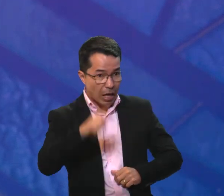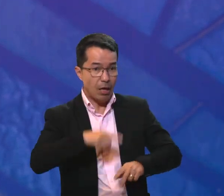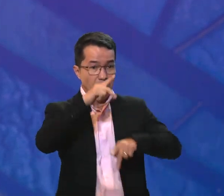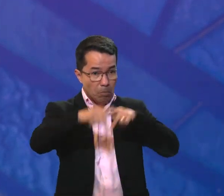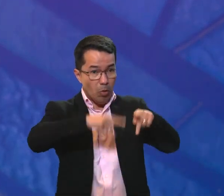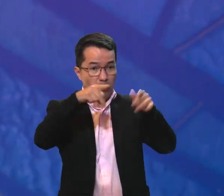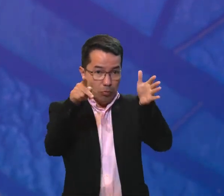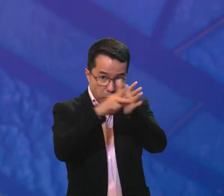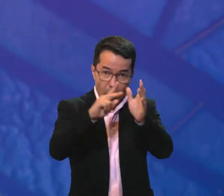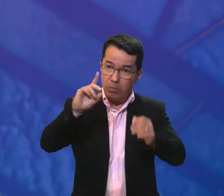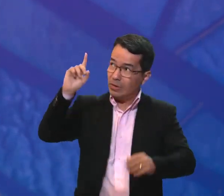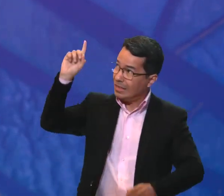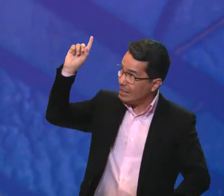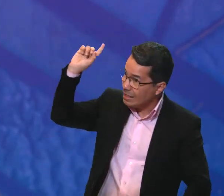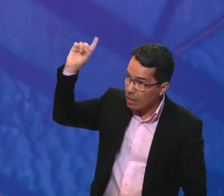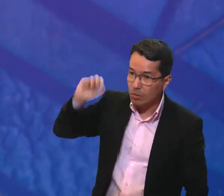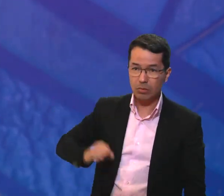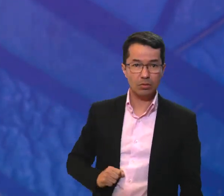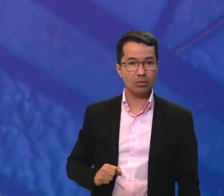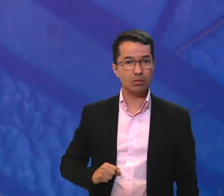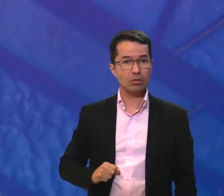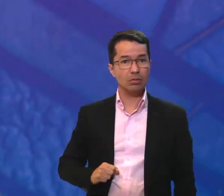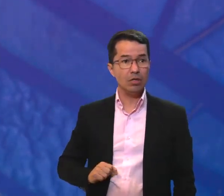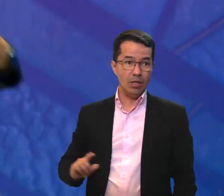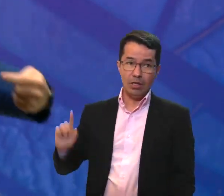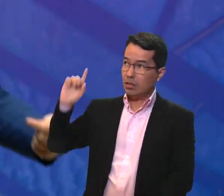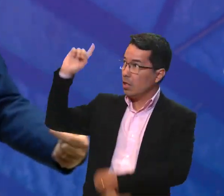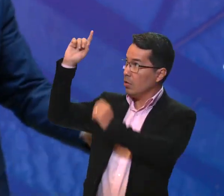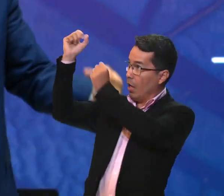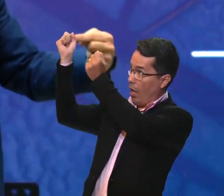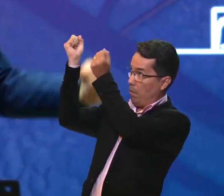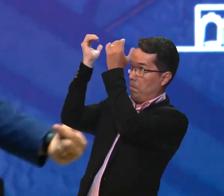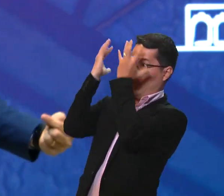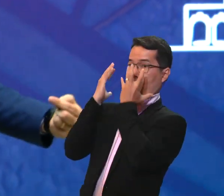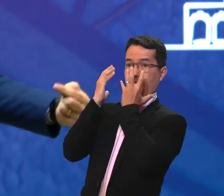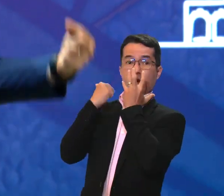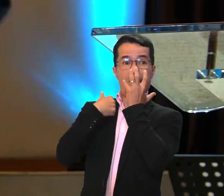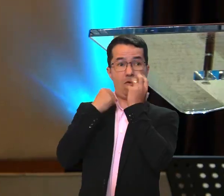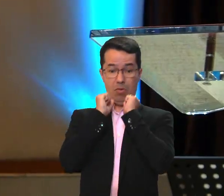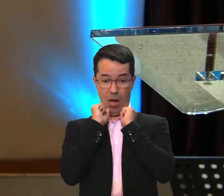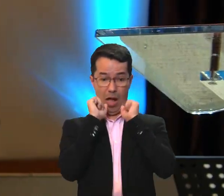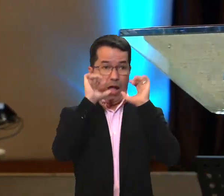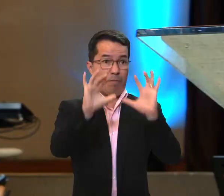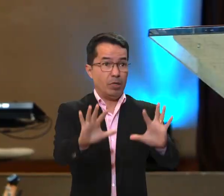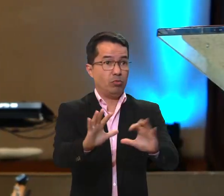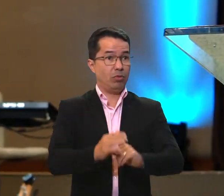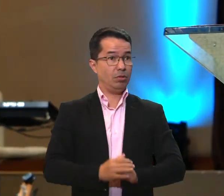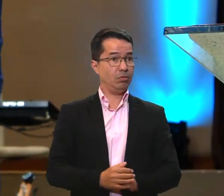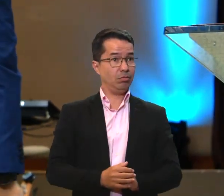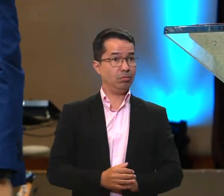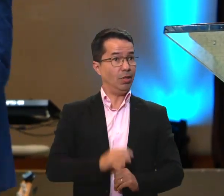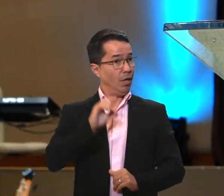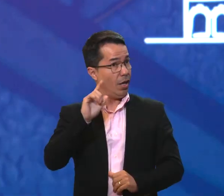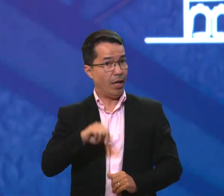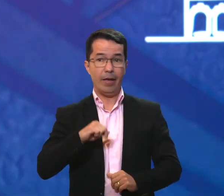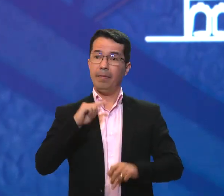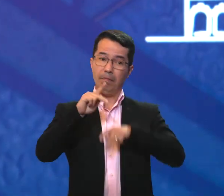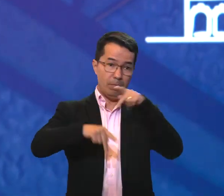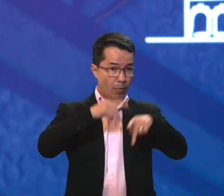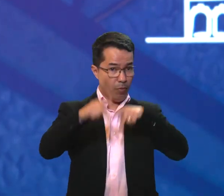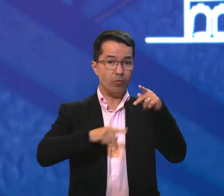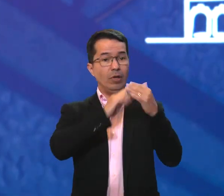Senhor, e a cura da terra passa pelo povo. Esse é o propósito de Deus chamar um povo seu. Quando